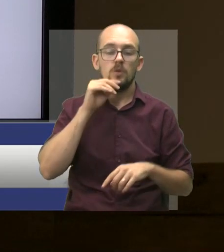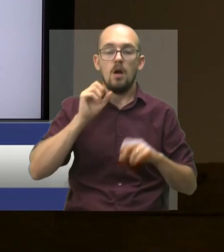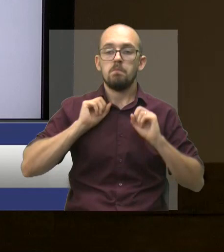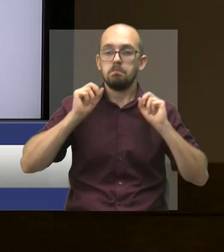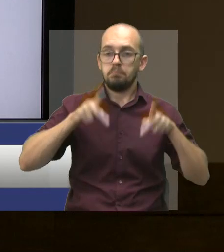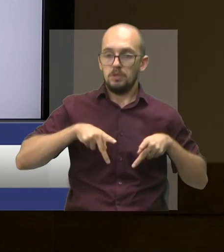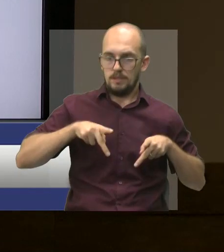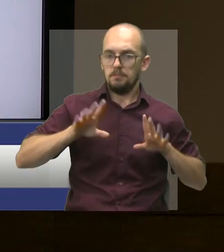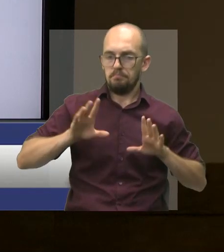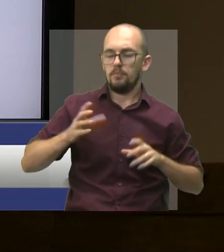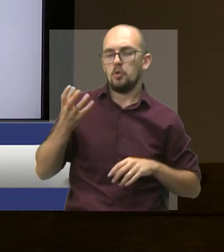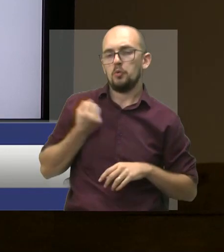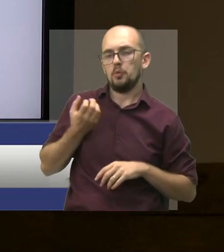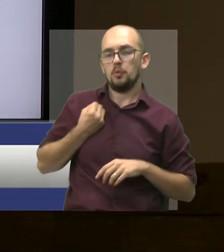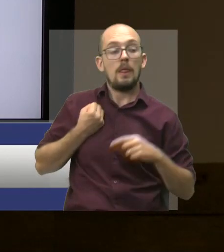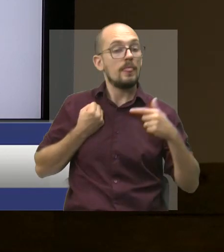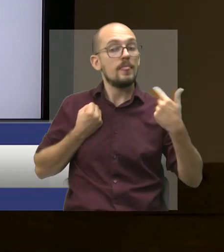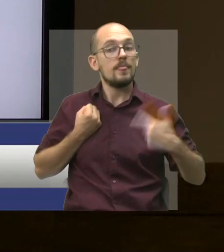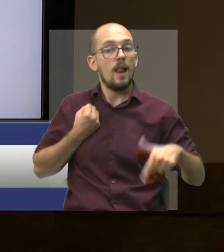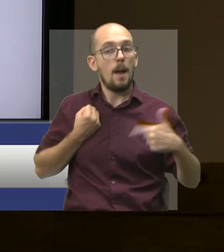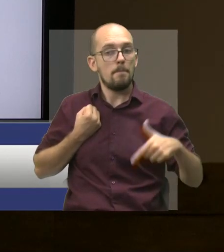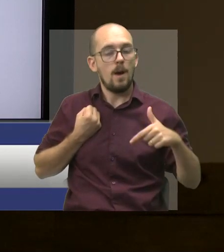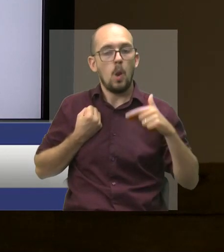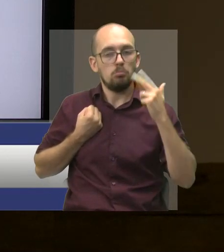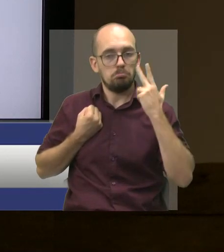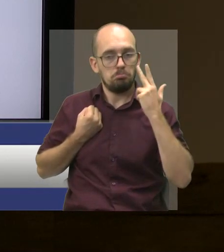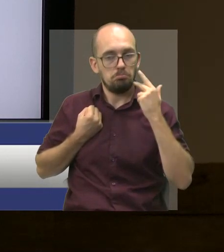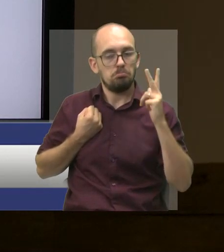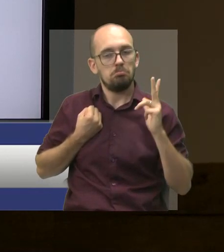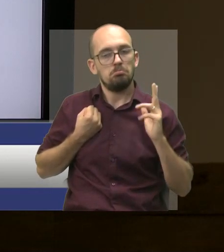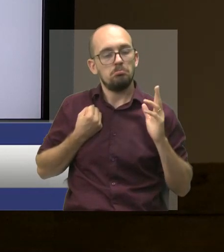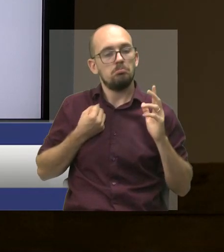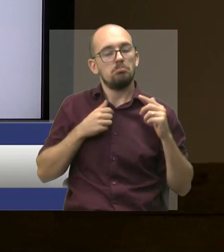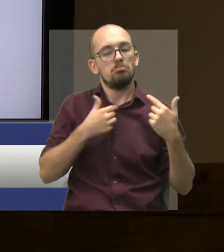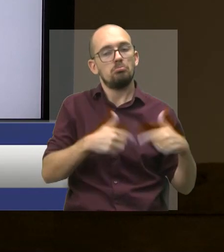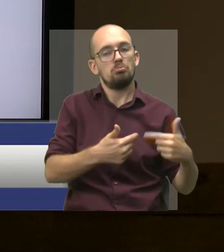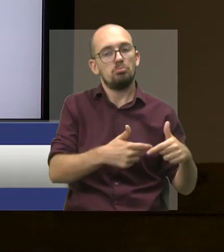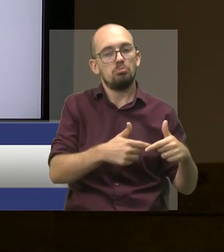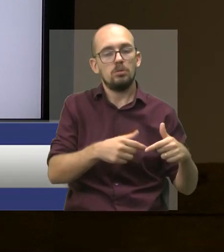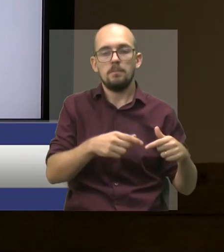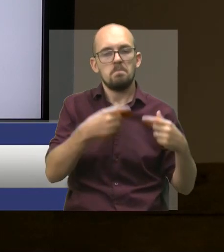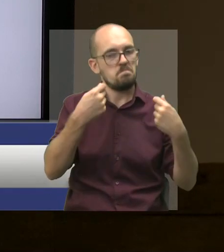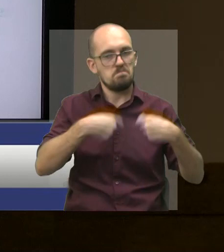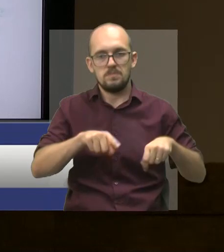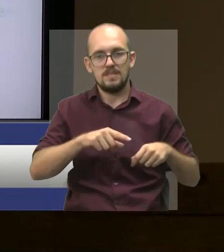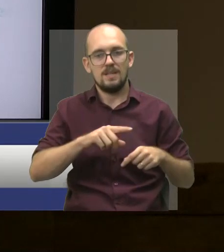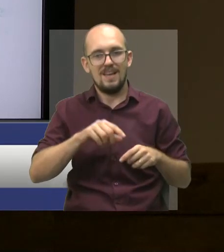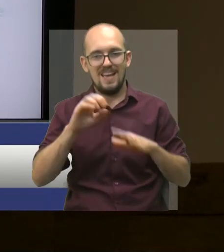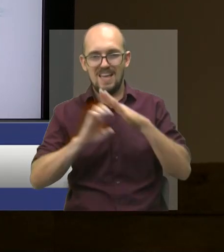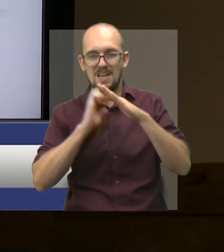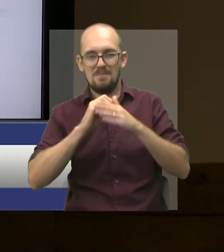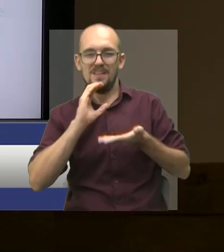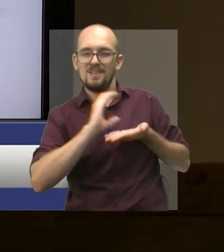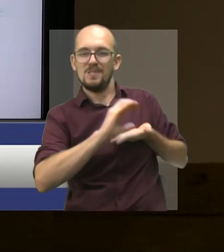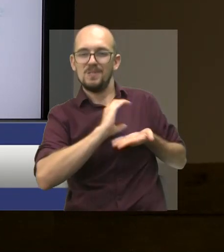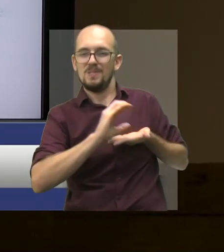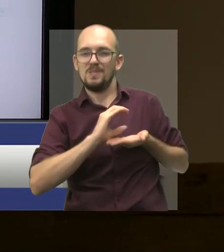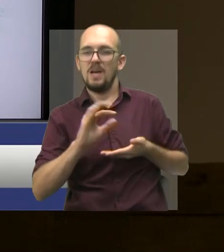trabalhando, ele não terá mais que recolher o fundo de garantia desse funcionário.